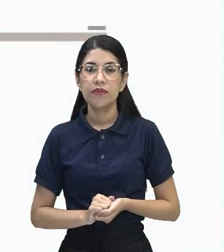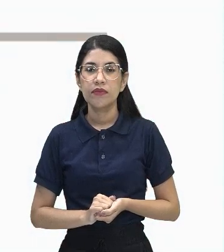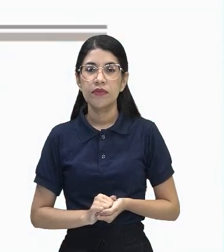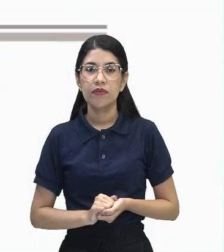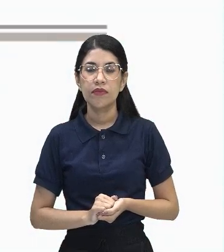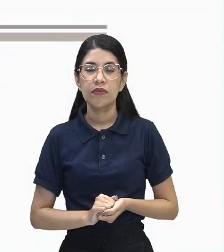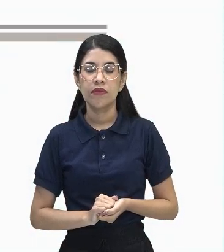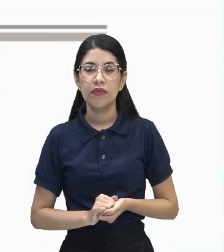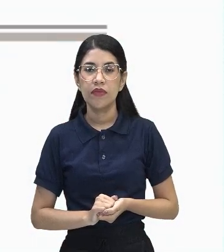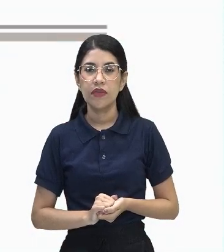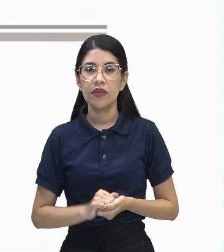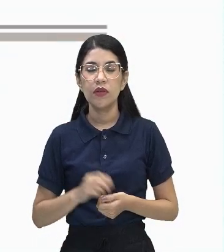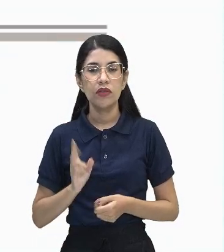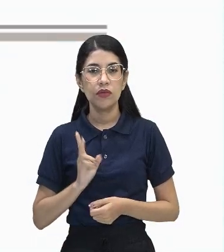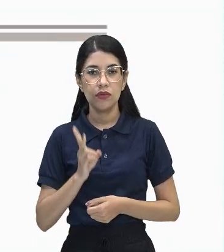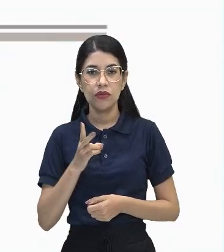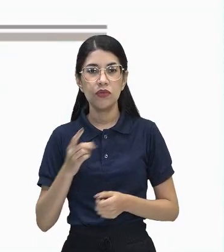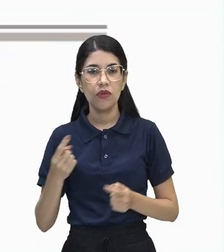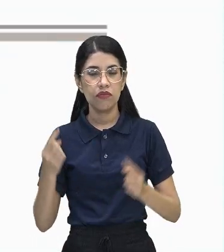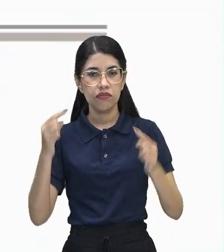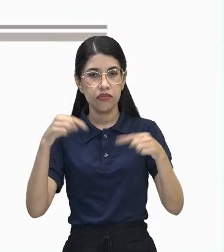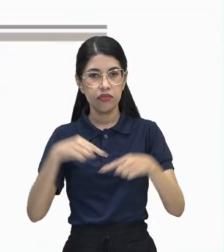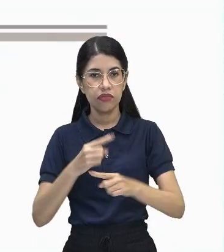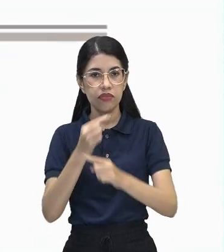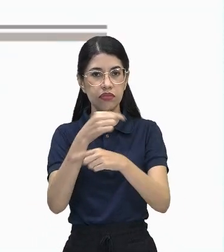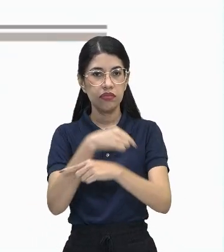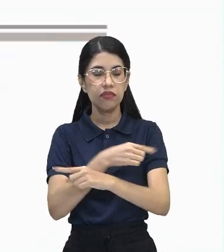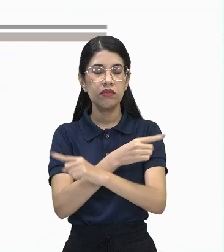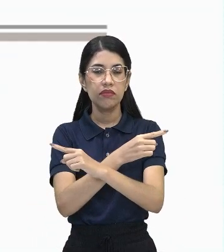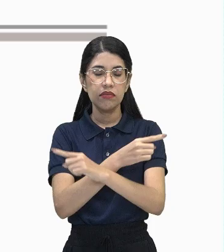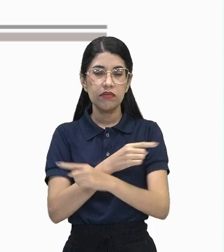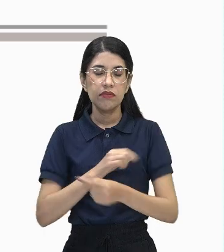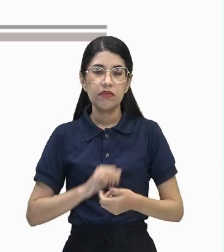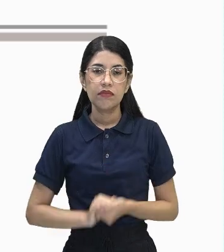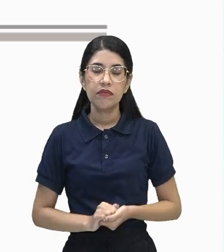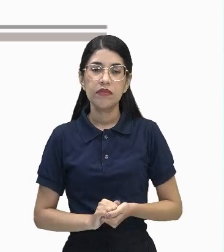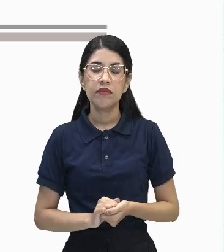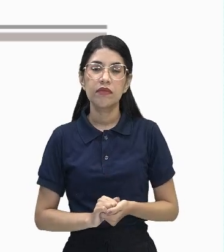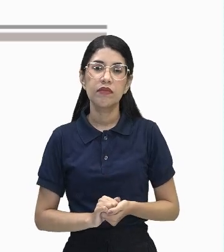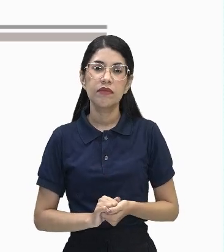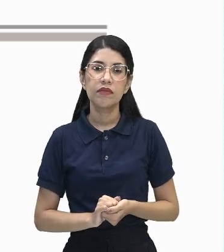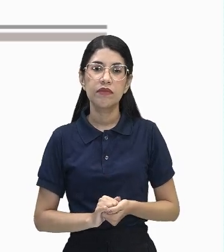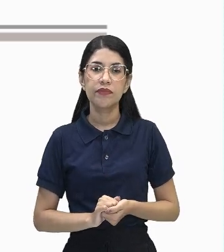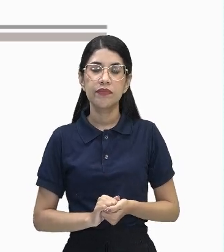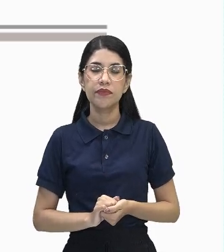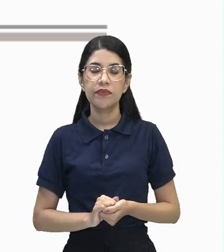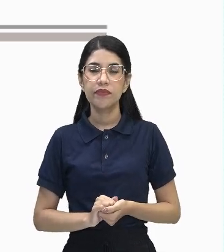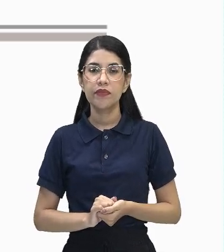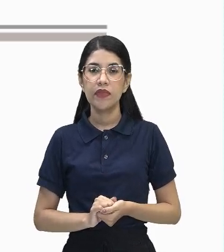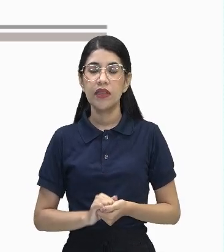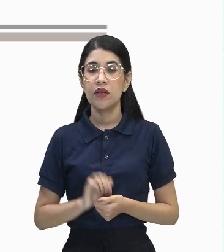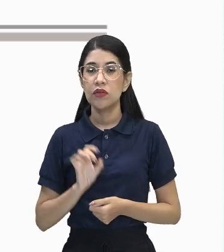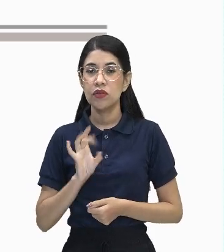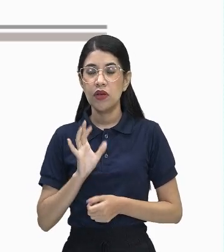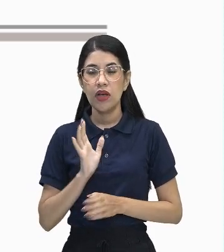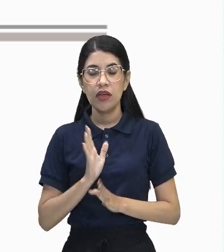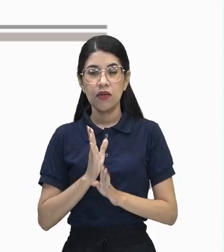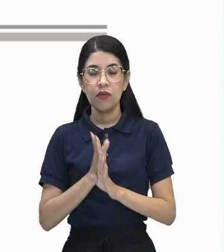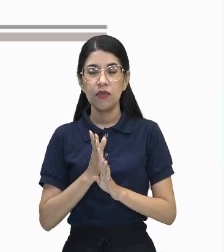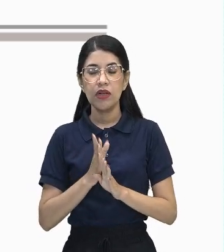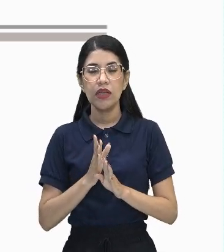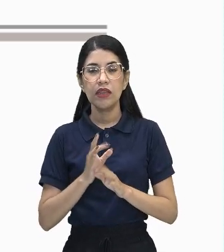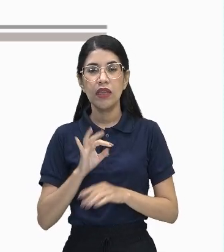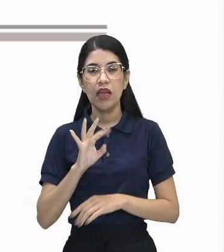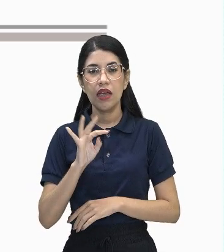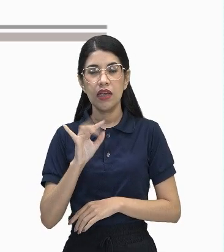uma segue seu caminho normalmente, certo? Naquele momento que elas se encontram é que ocorre a interferência.